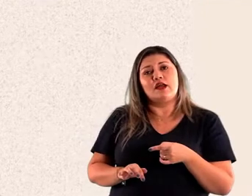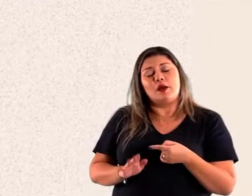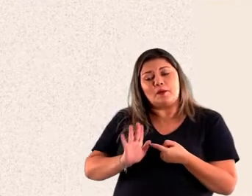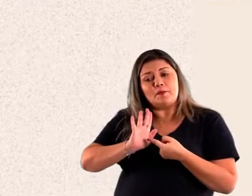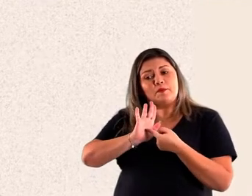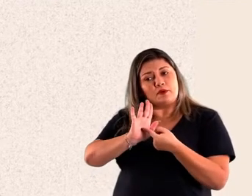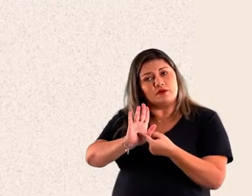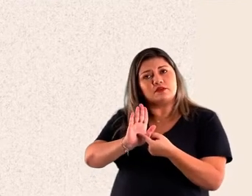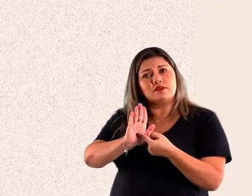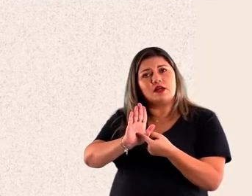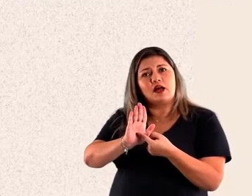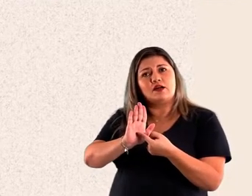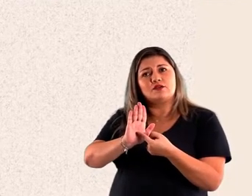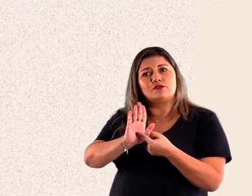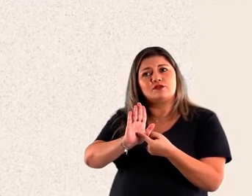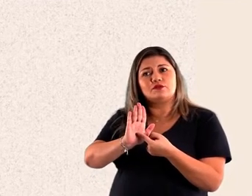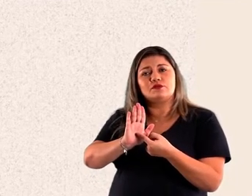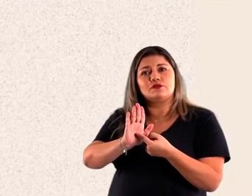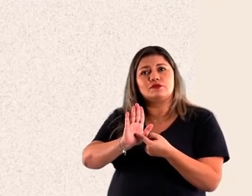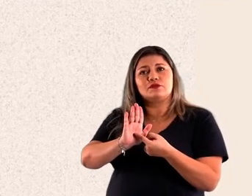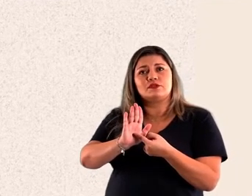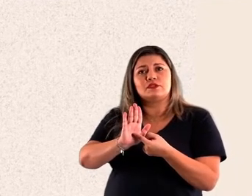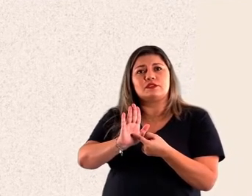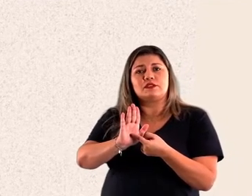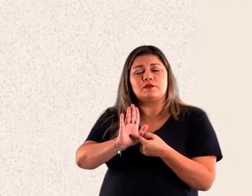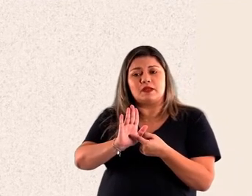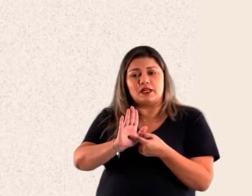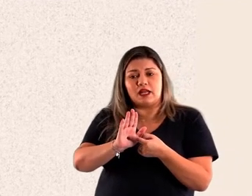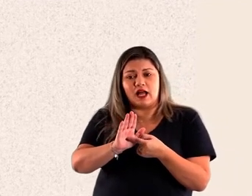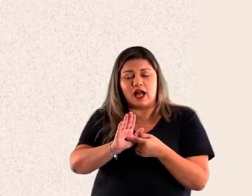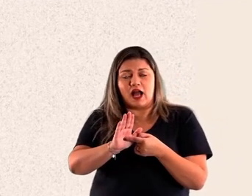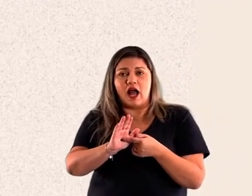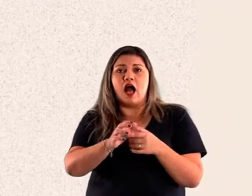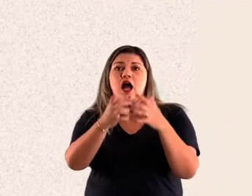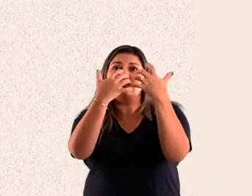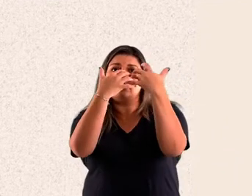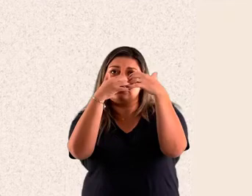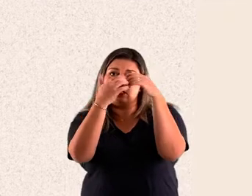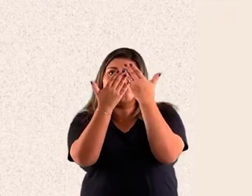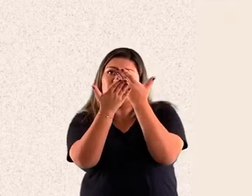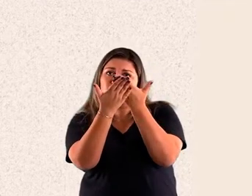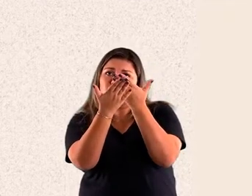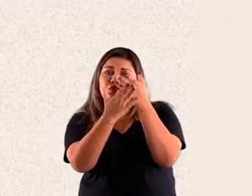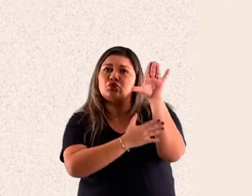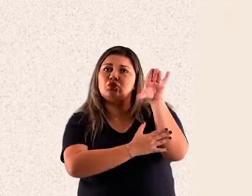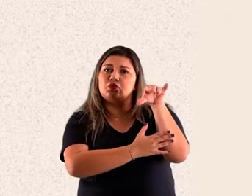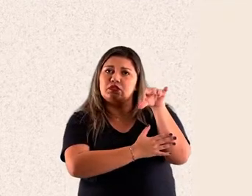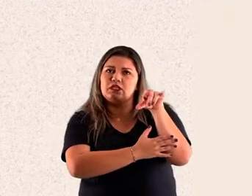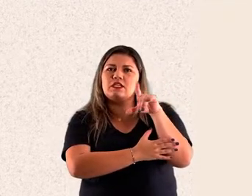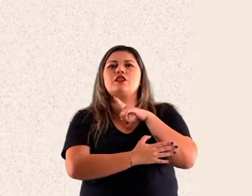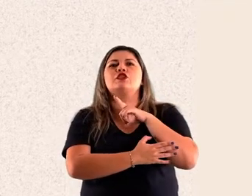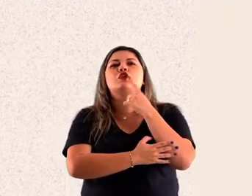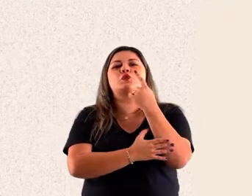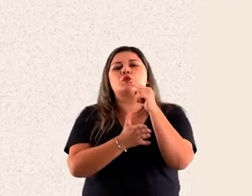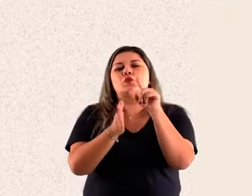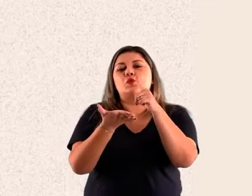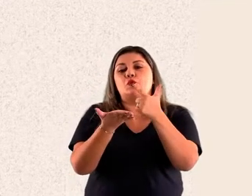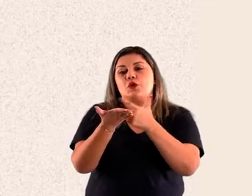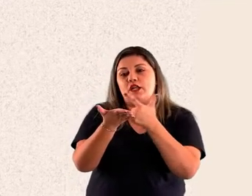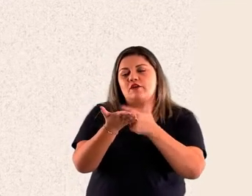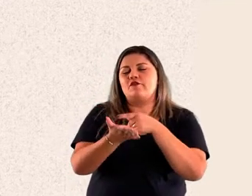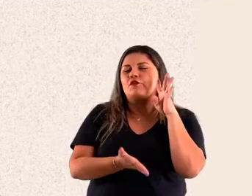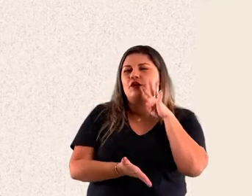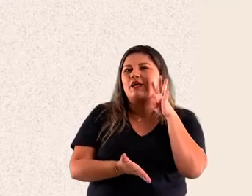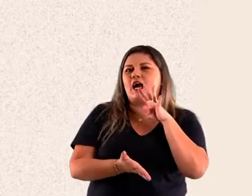demonstrado é pela pela neurociência também tem um livro que também é muito legal que chama dar e receber